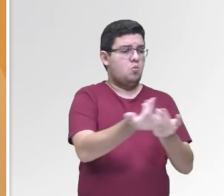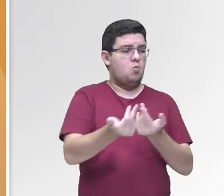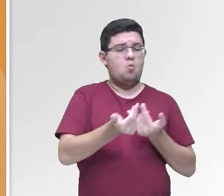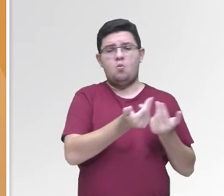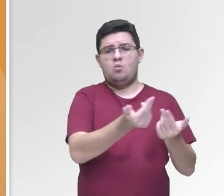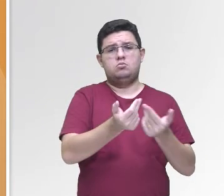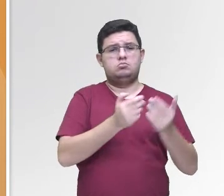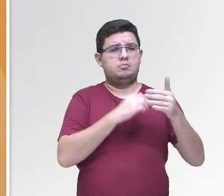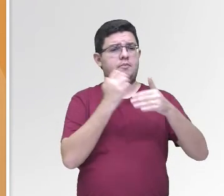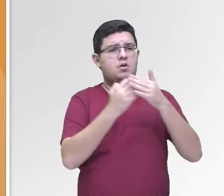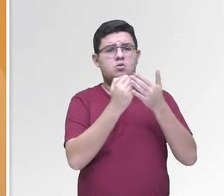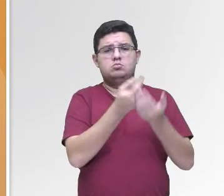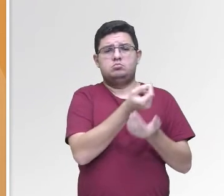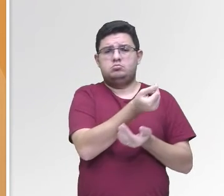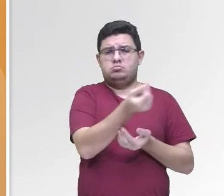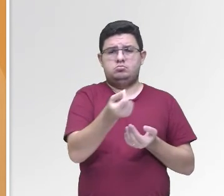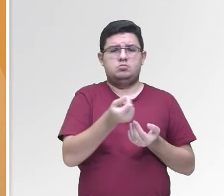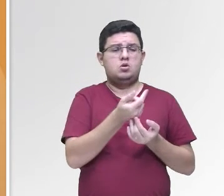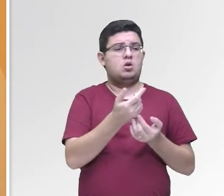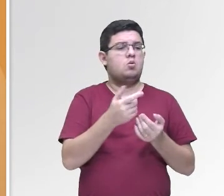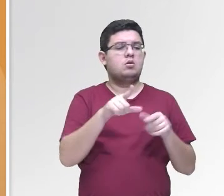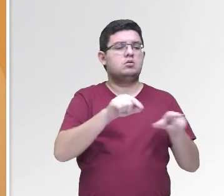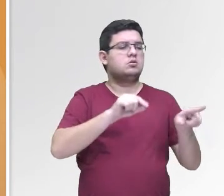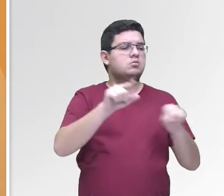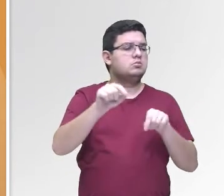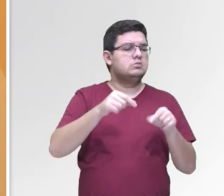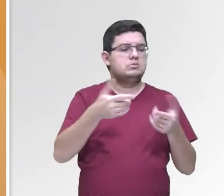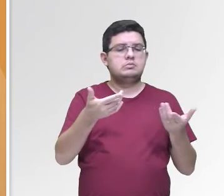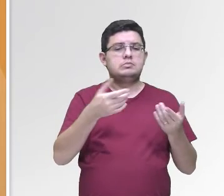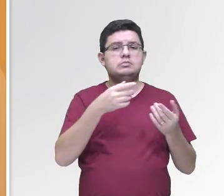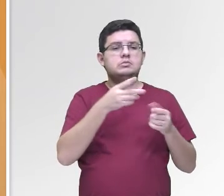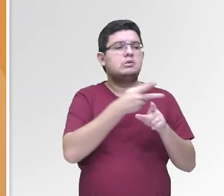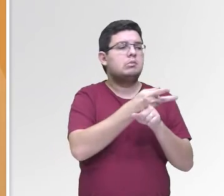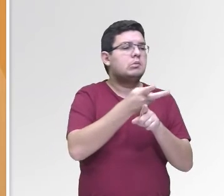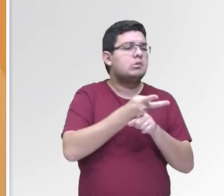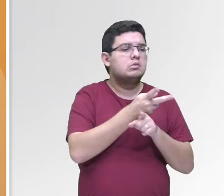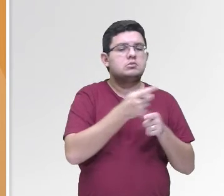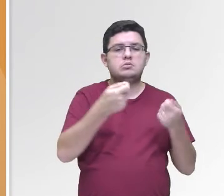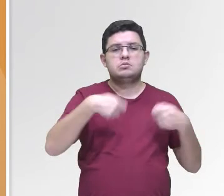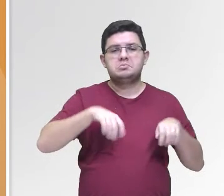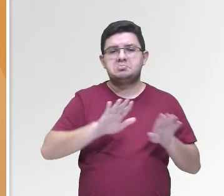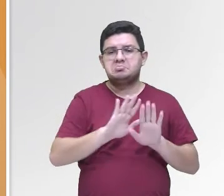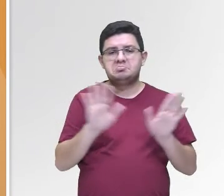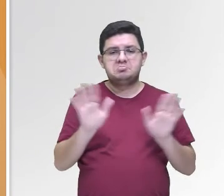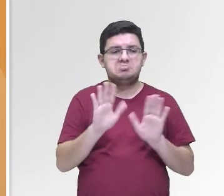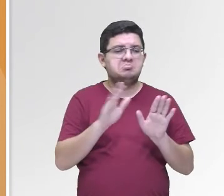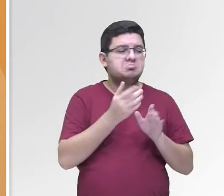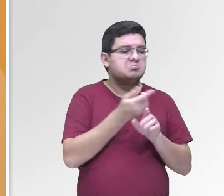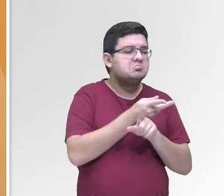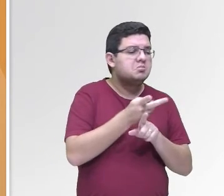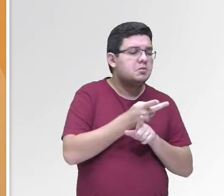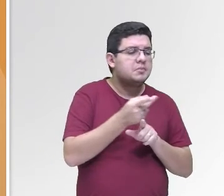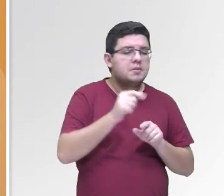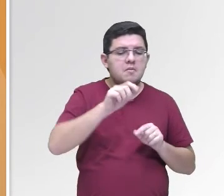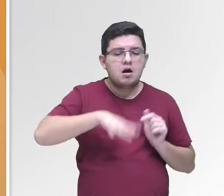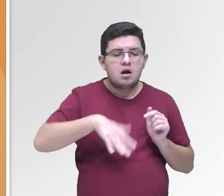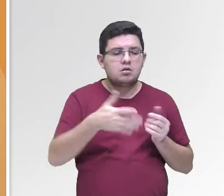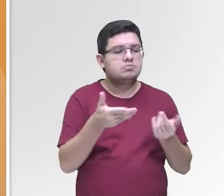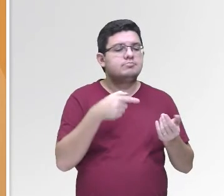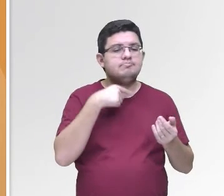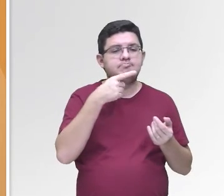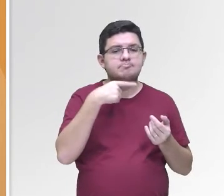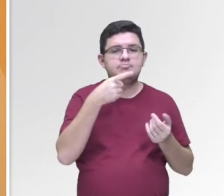então as pessoas não vão perder tempo procurando, ok? Então, nesse período